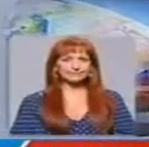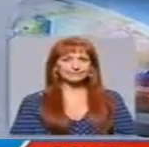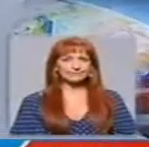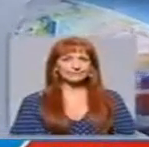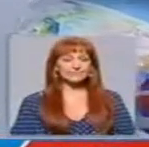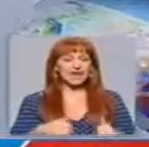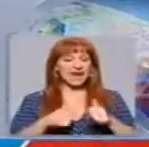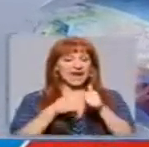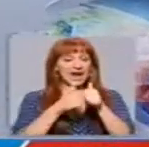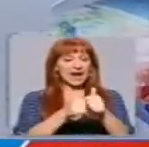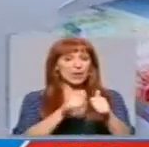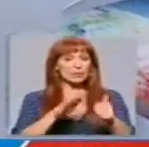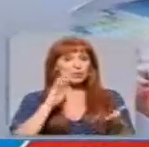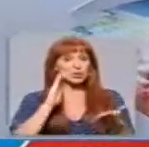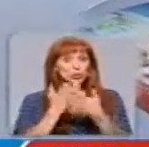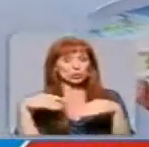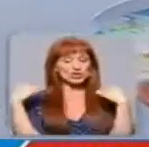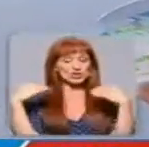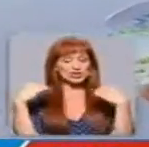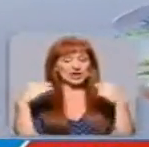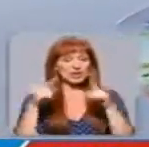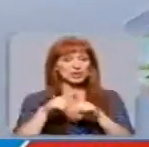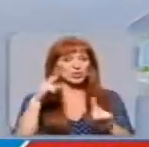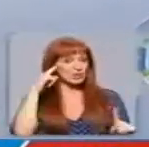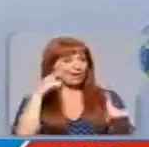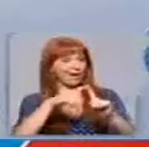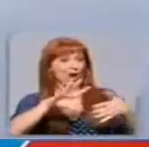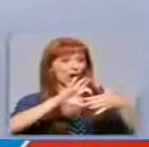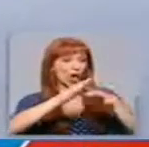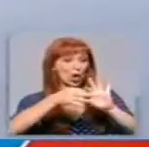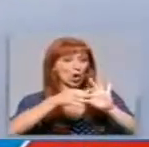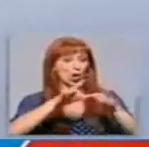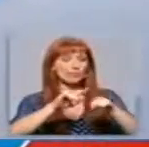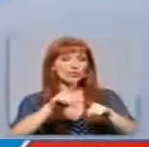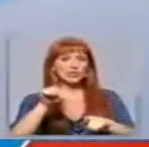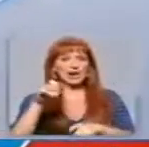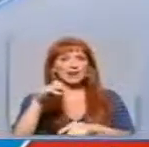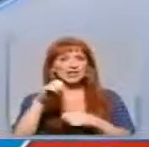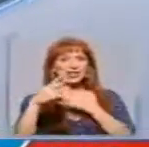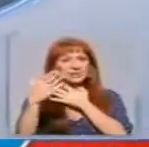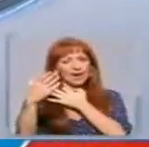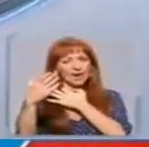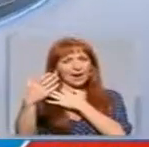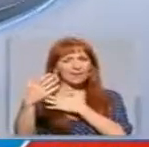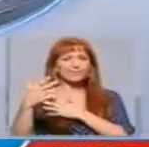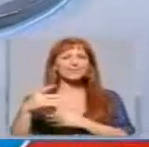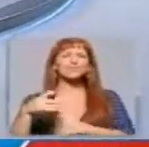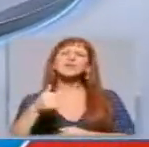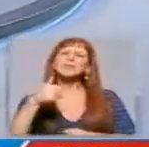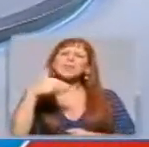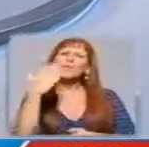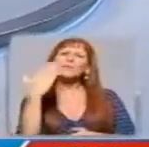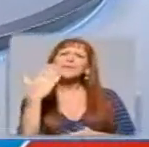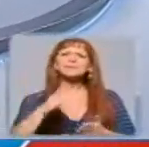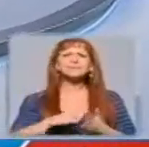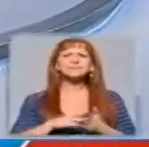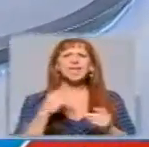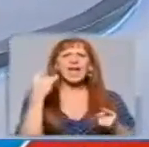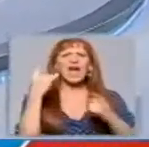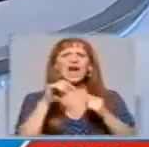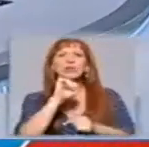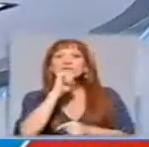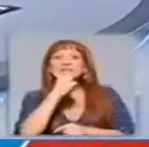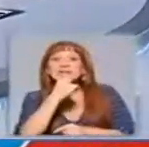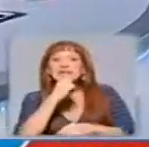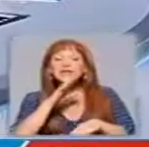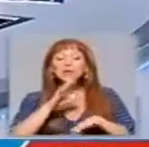o acompanhar estes últimos treinos para estas Olimpíadas está Ali G Sousa Lígia bom dia algum